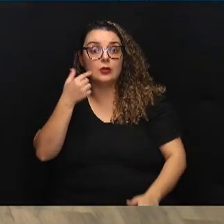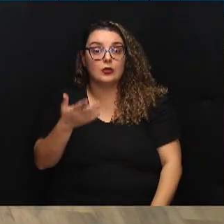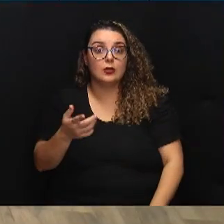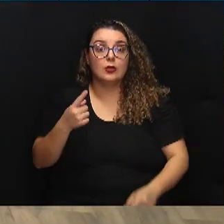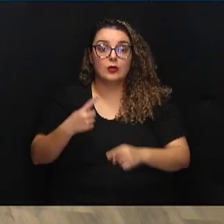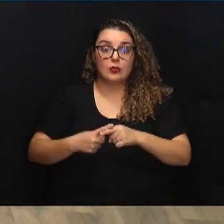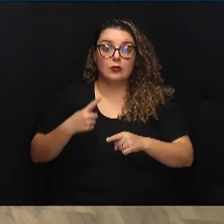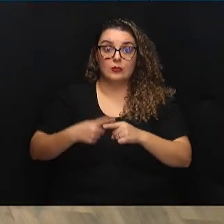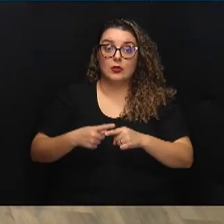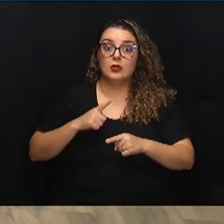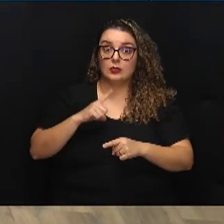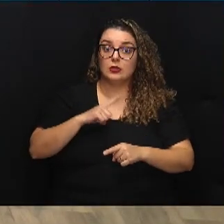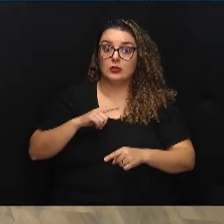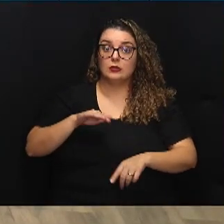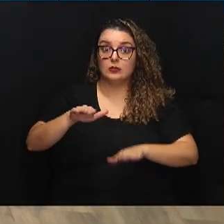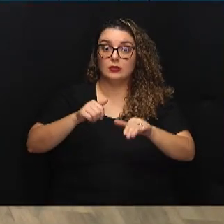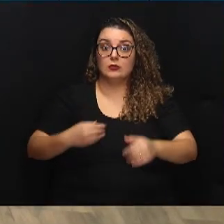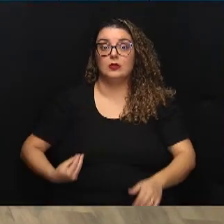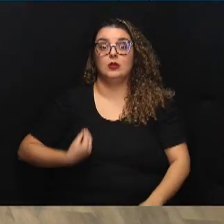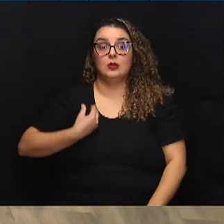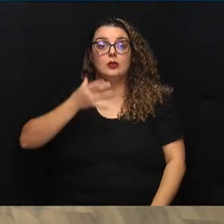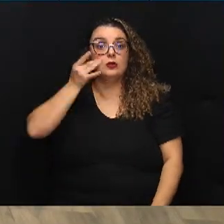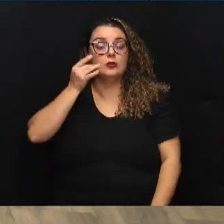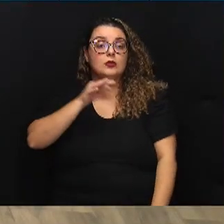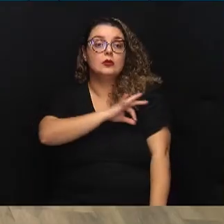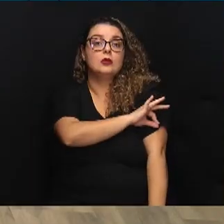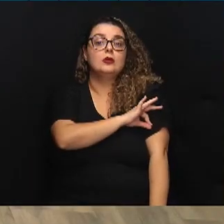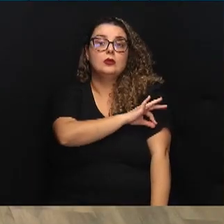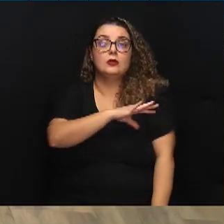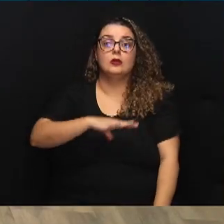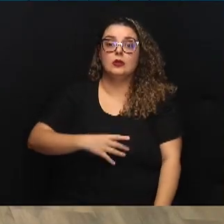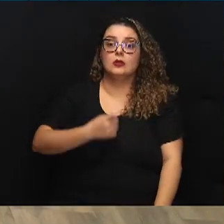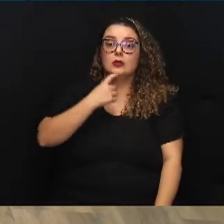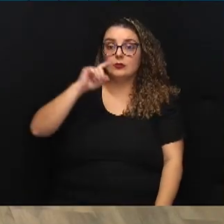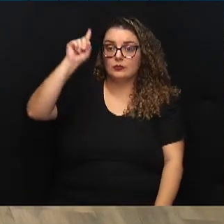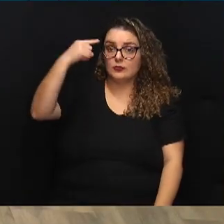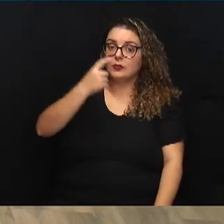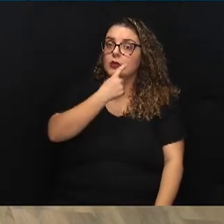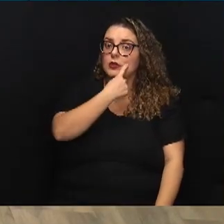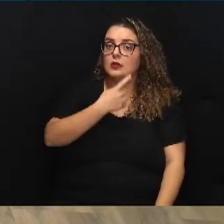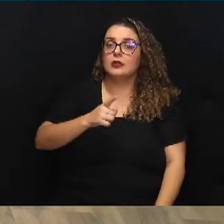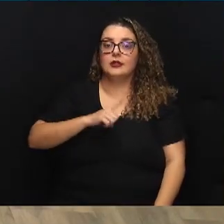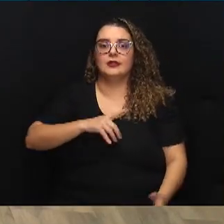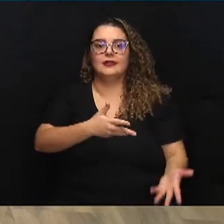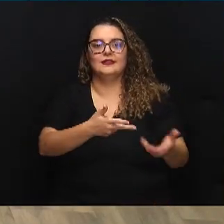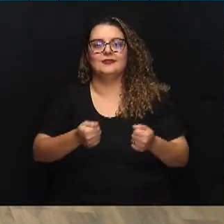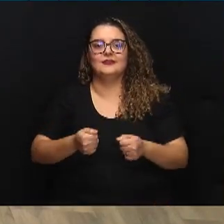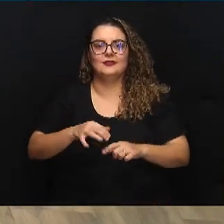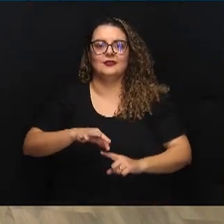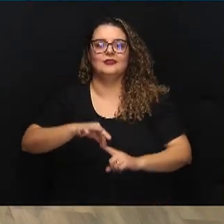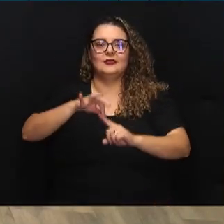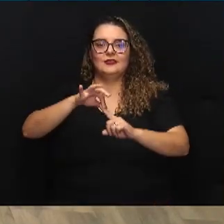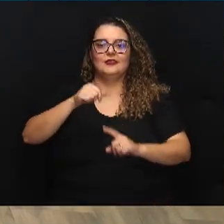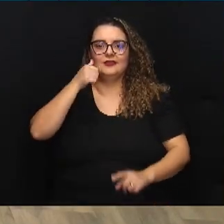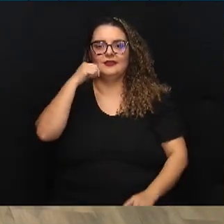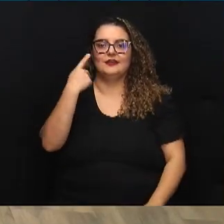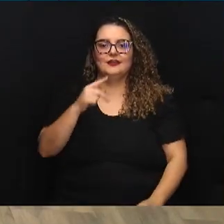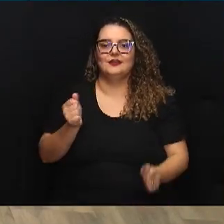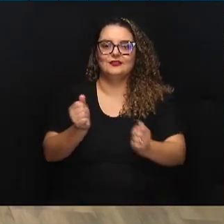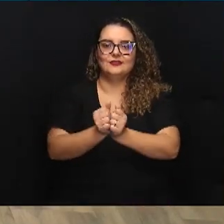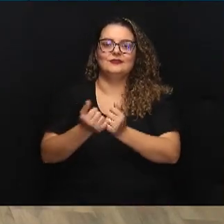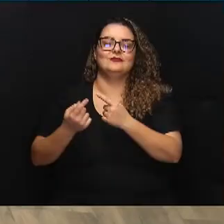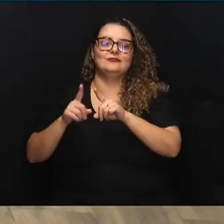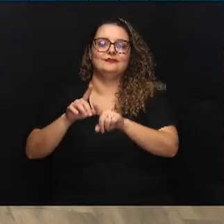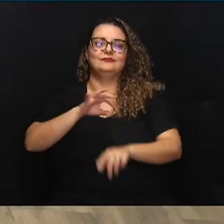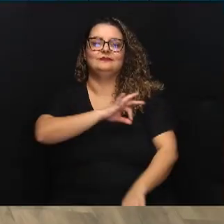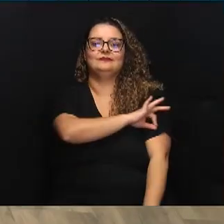porque nós temos um chamado ao vivo da Prefeitura de Campinas. Mina Abreu tem convidado, prioridade é dela, ao lado do prefeito Dário